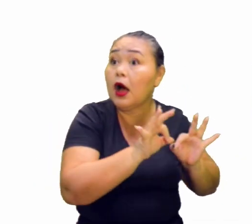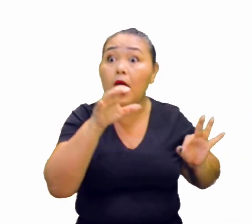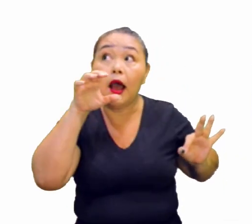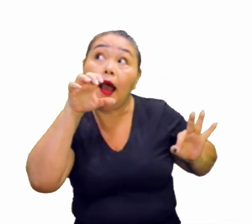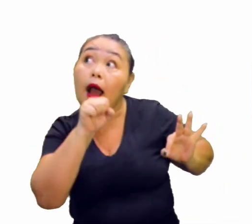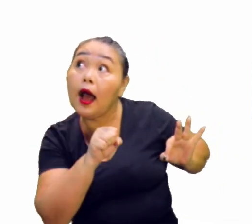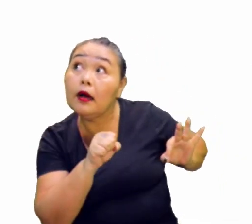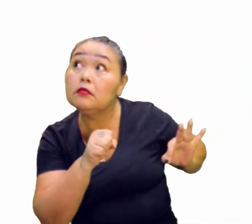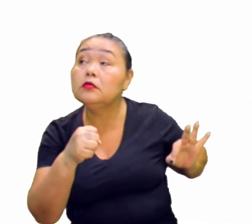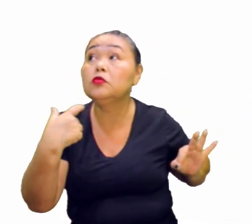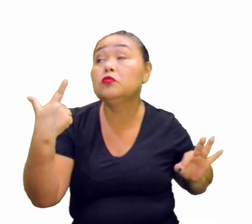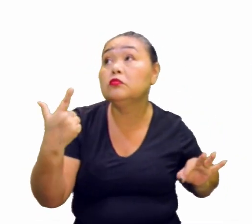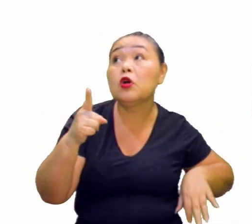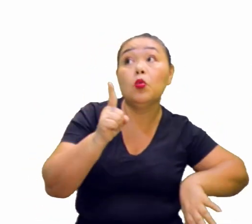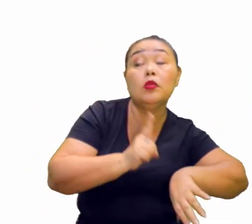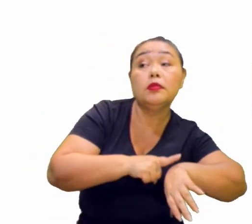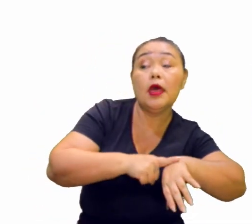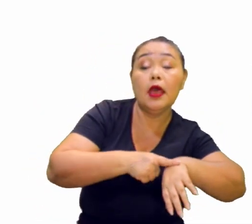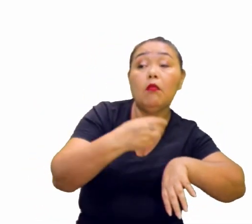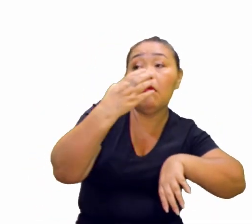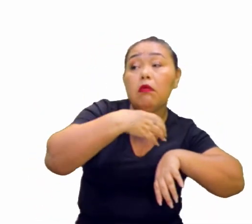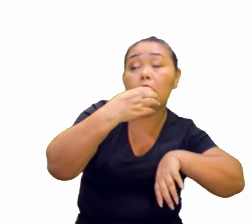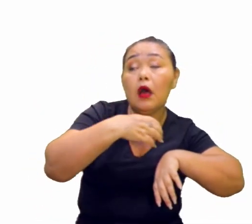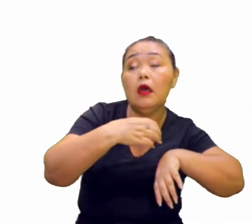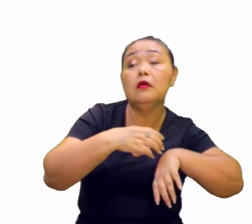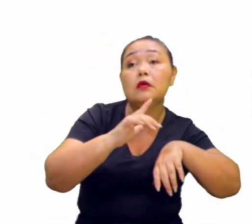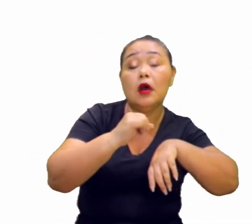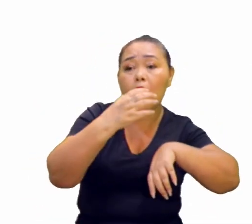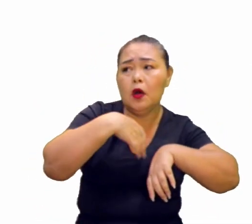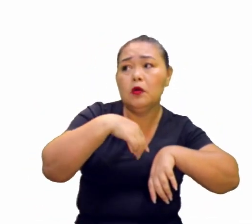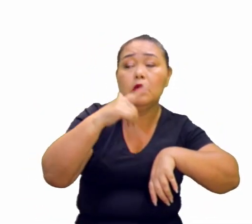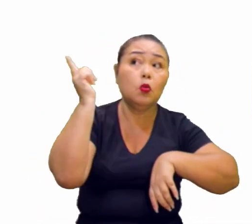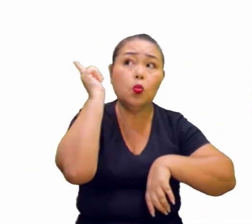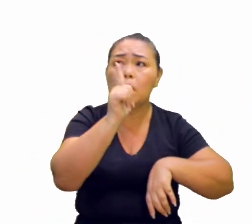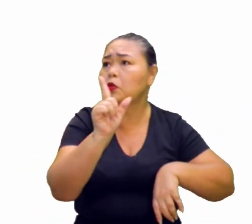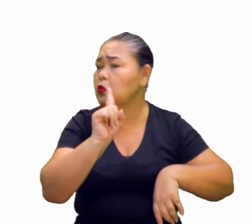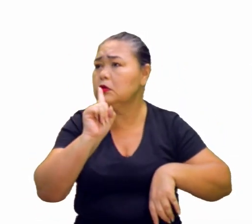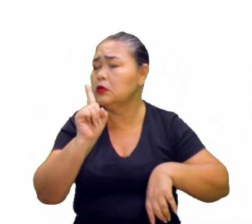mais... onde os frutos mais perecíveis, eles não vão conseguir